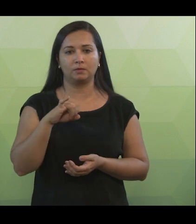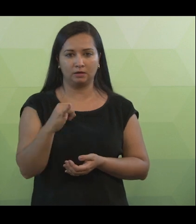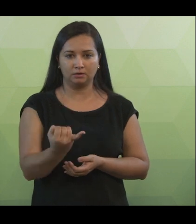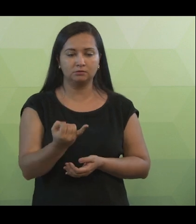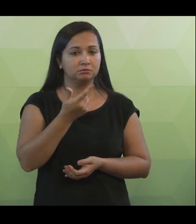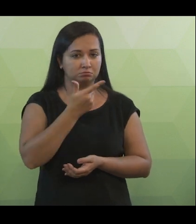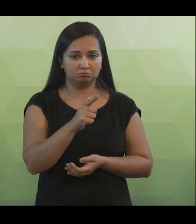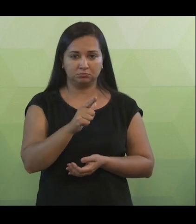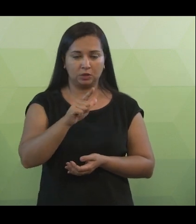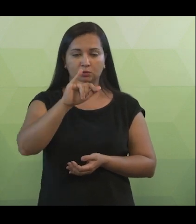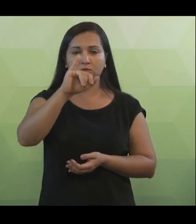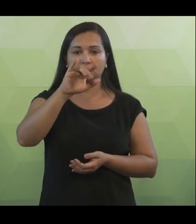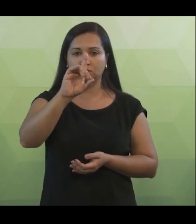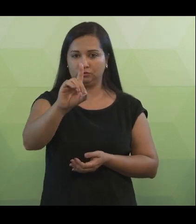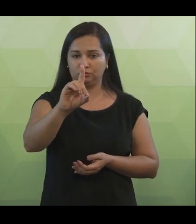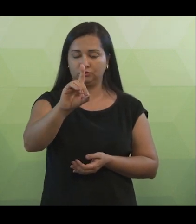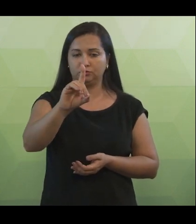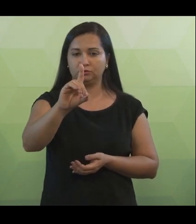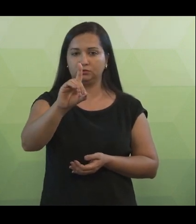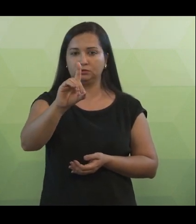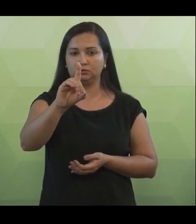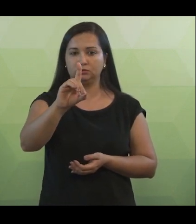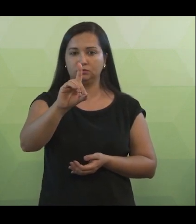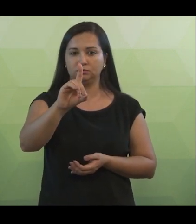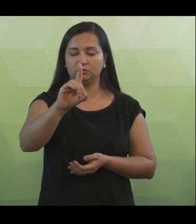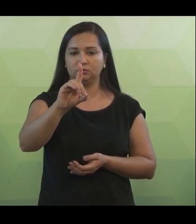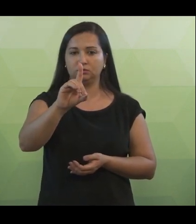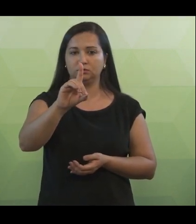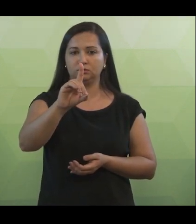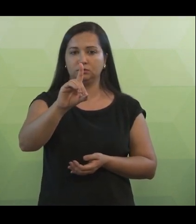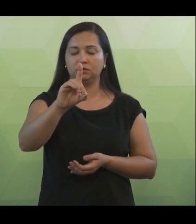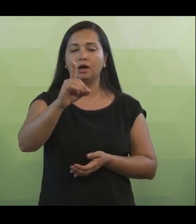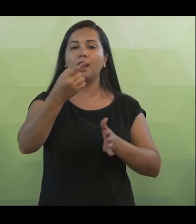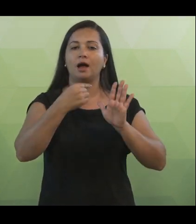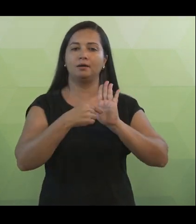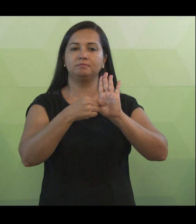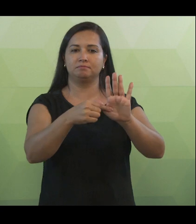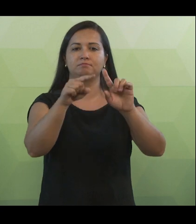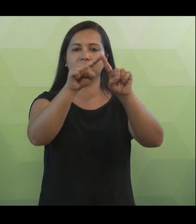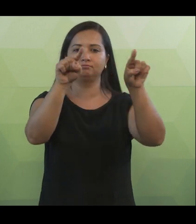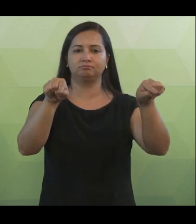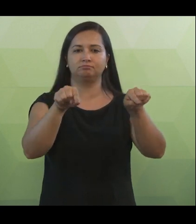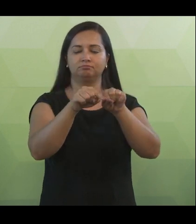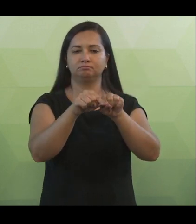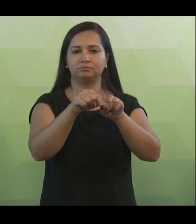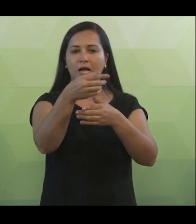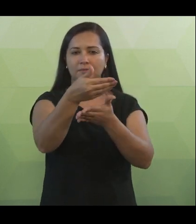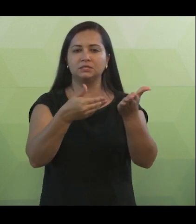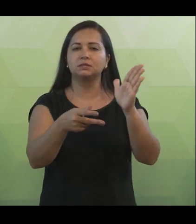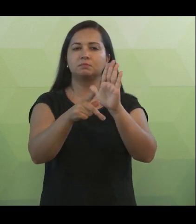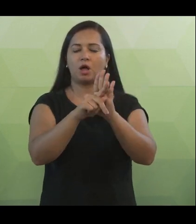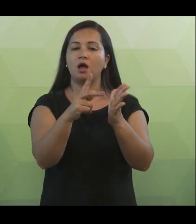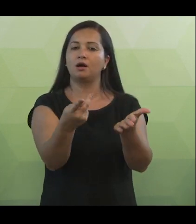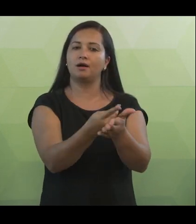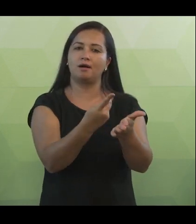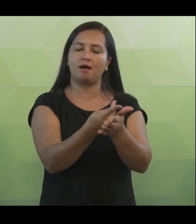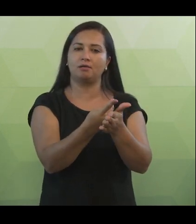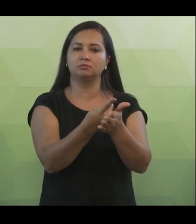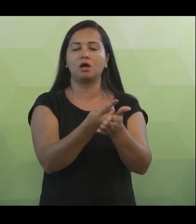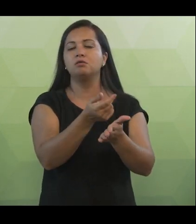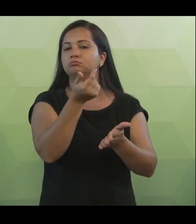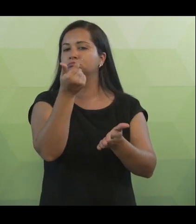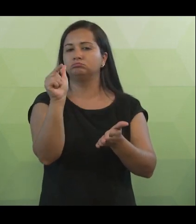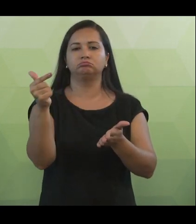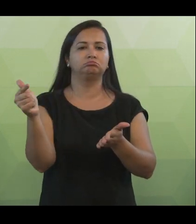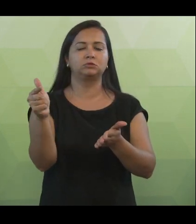exista o ID, ele envia uma mensagem de erro falando que o ID